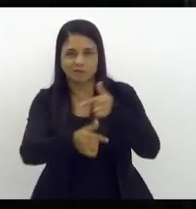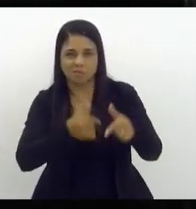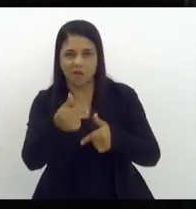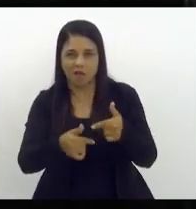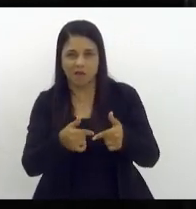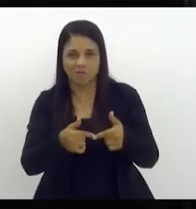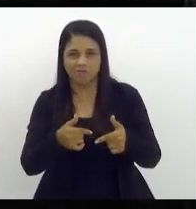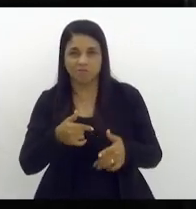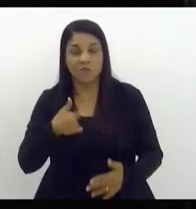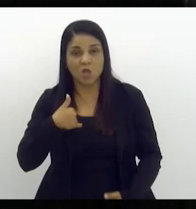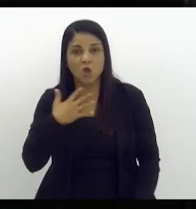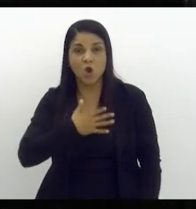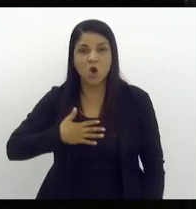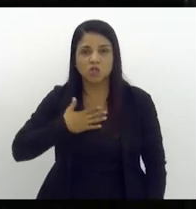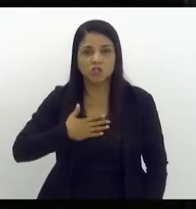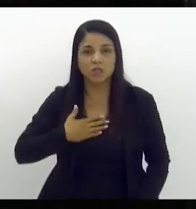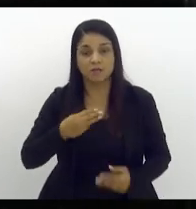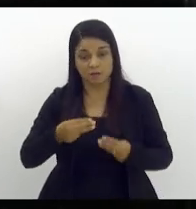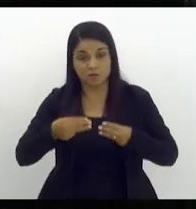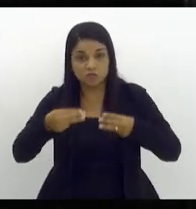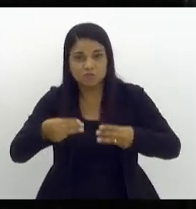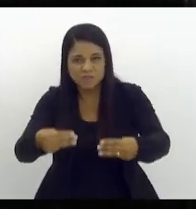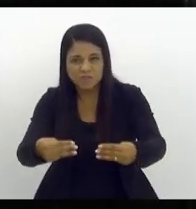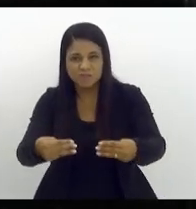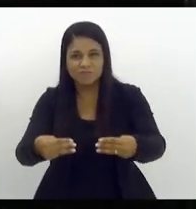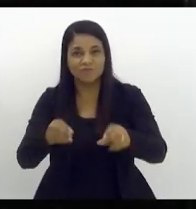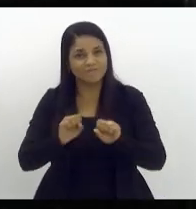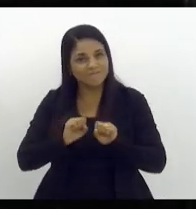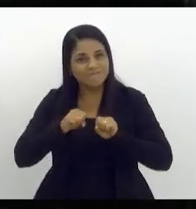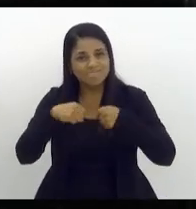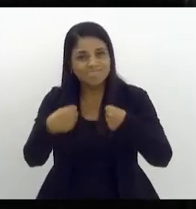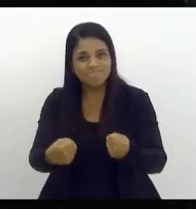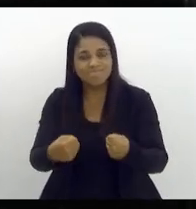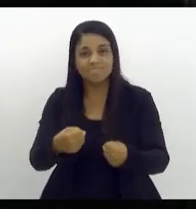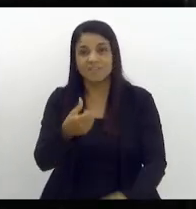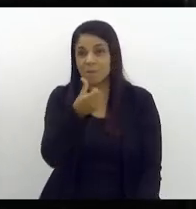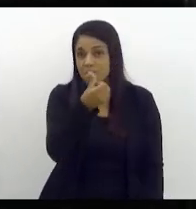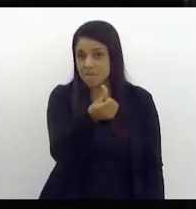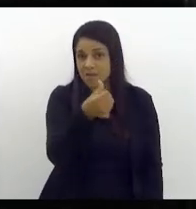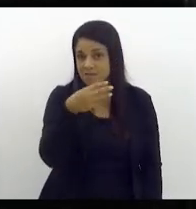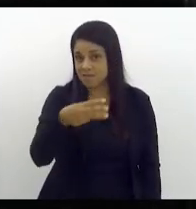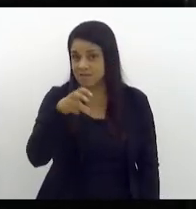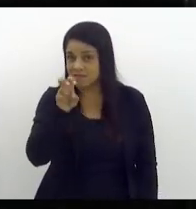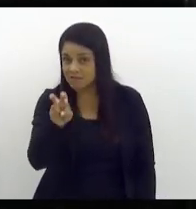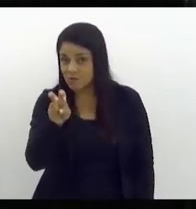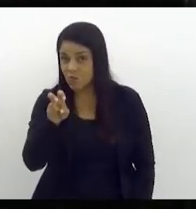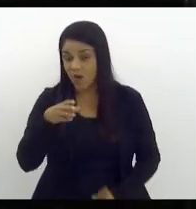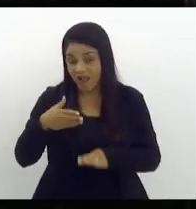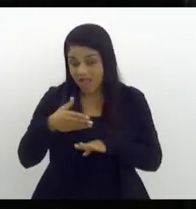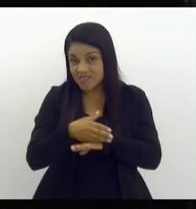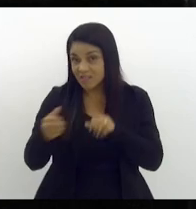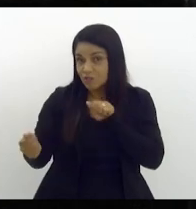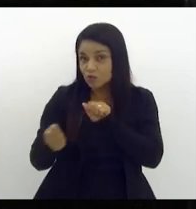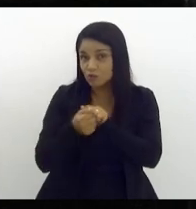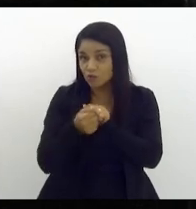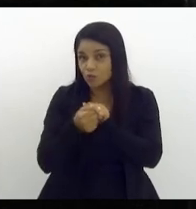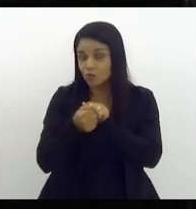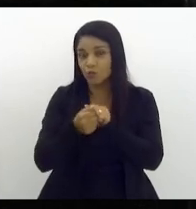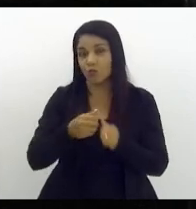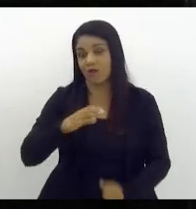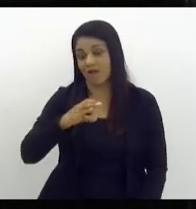gostaria muito que o ministro, que os ministros que defendem a DPF 635, um dia viesse e entrasse conosco no